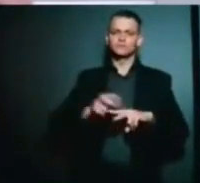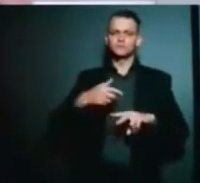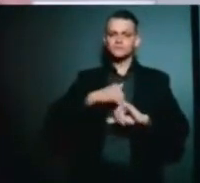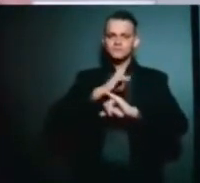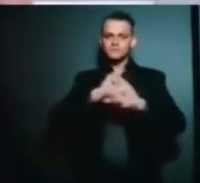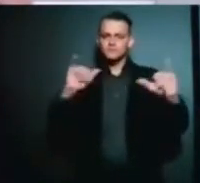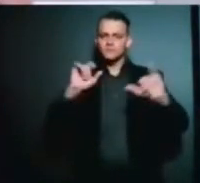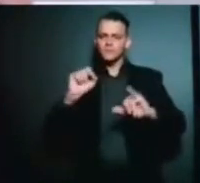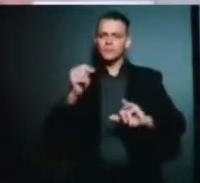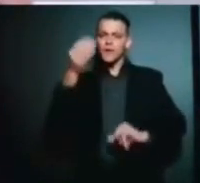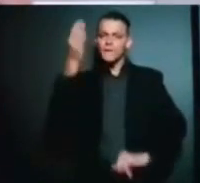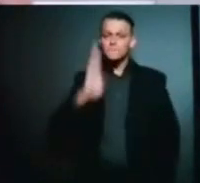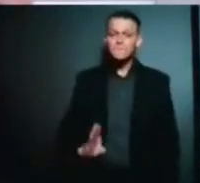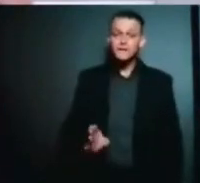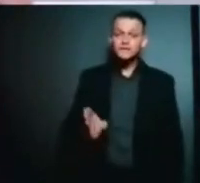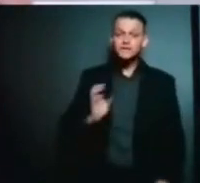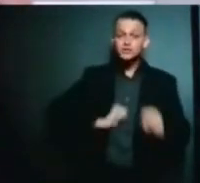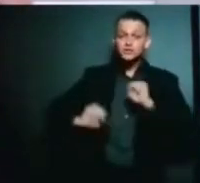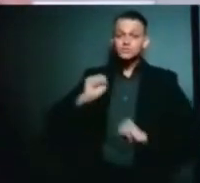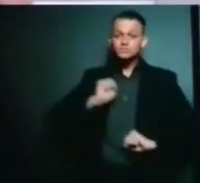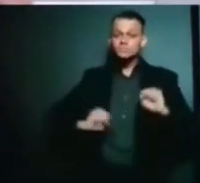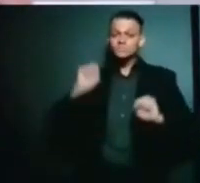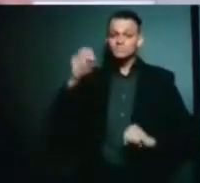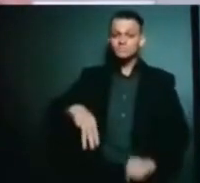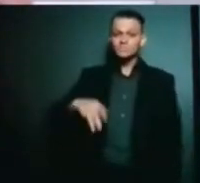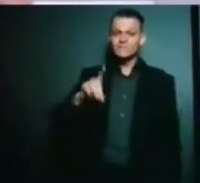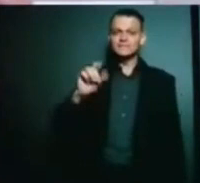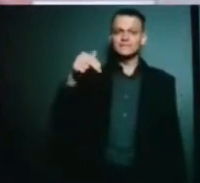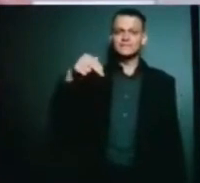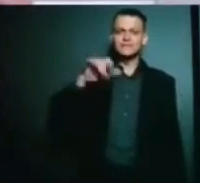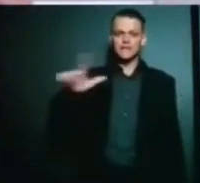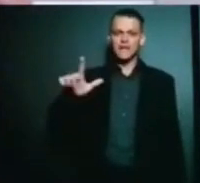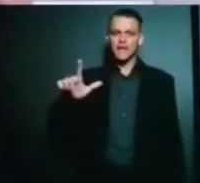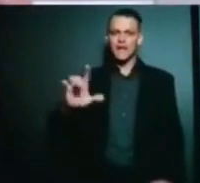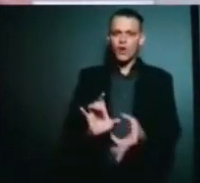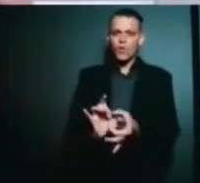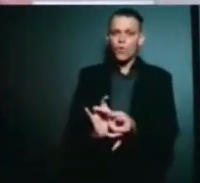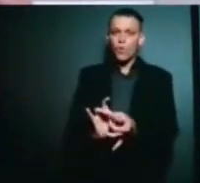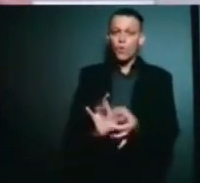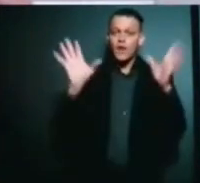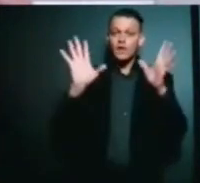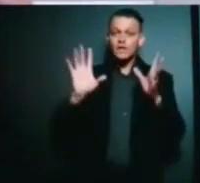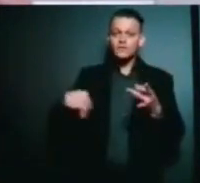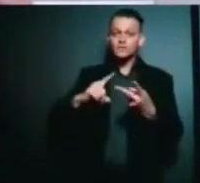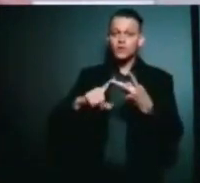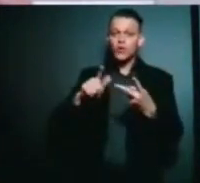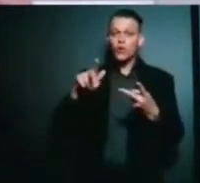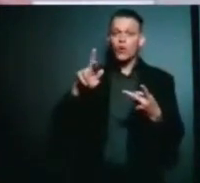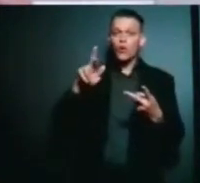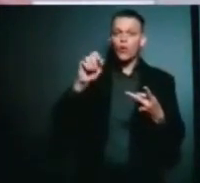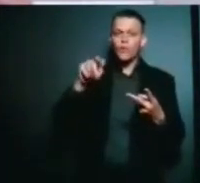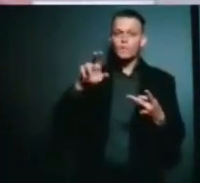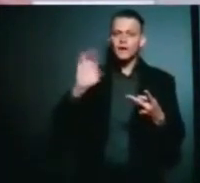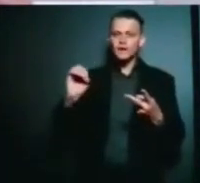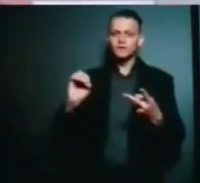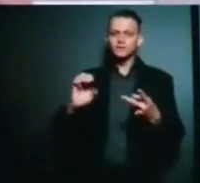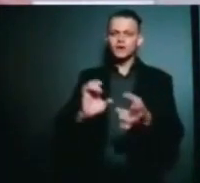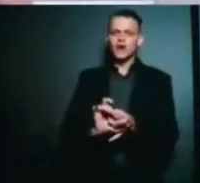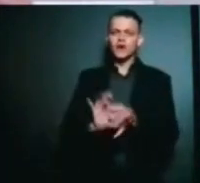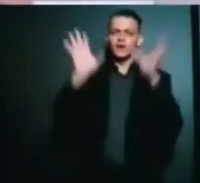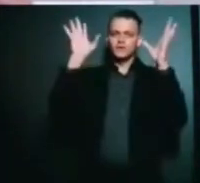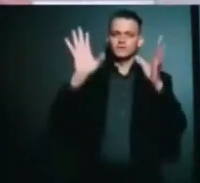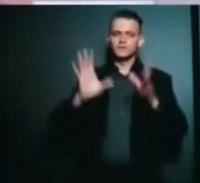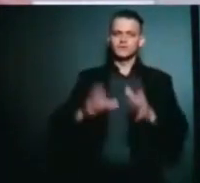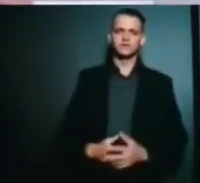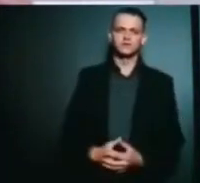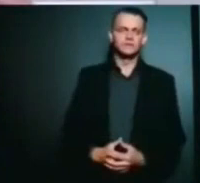que o Brasil anseia mesmo pelo Daniel Silveira livre e pelo Roberto Jefferson livre. Olha lá, tem até